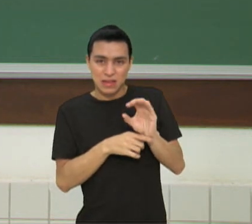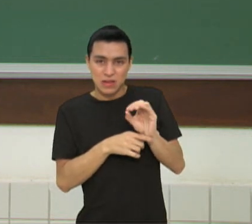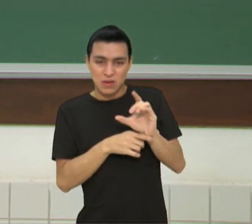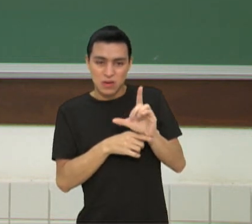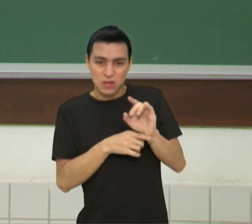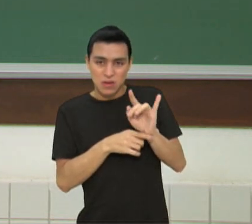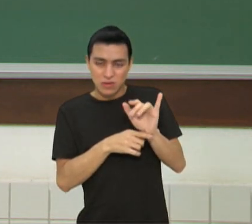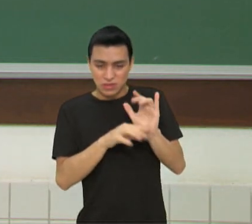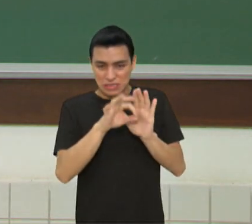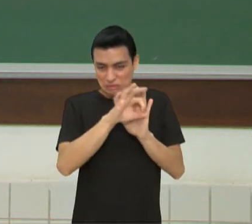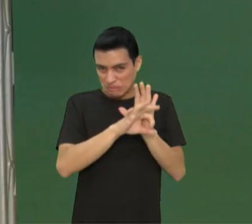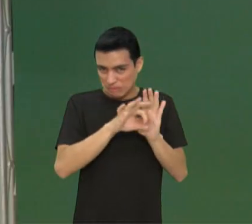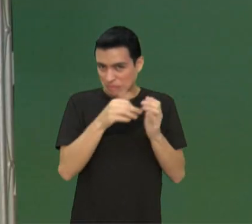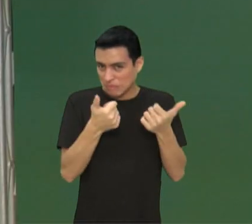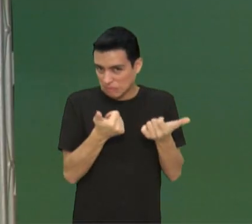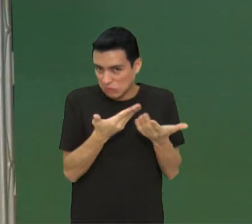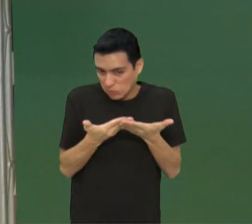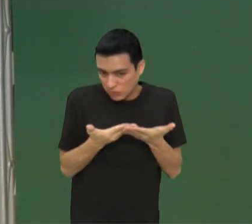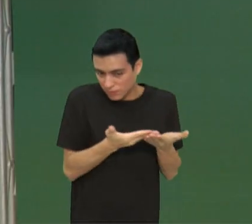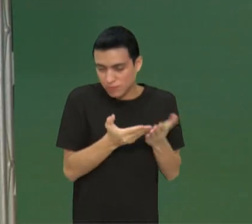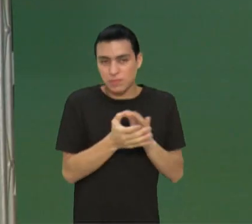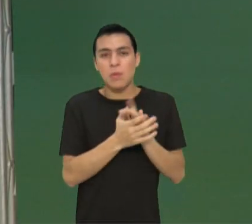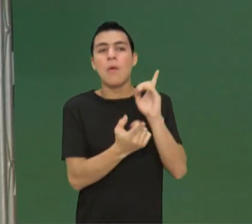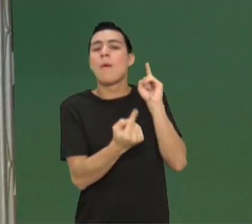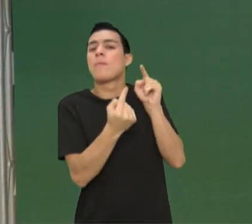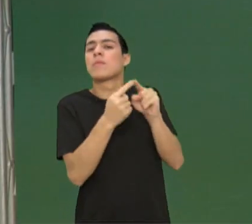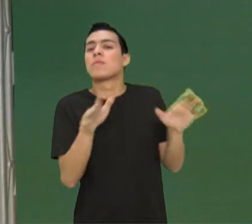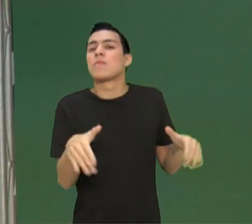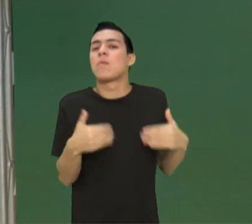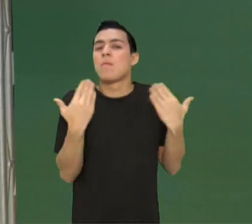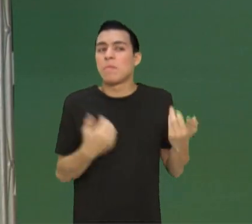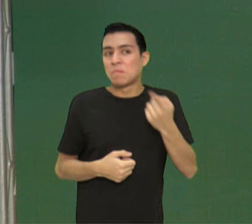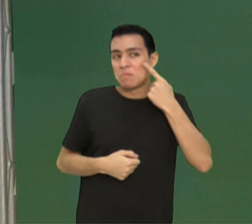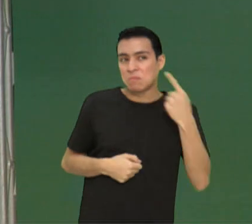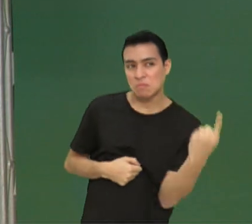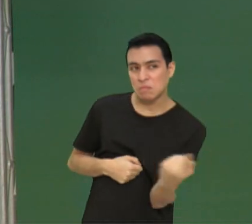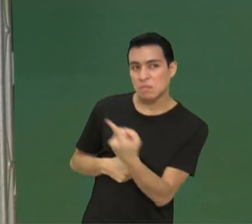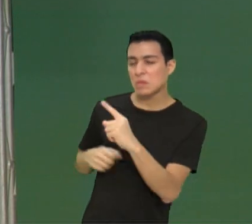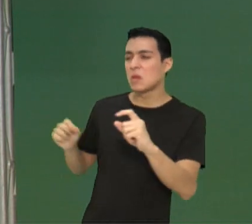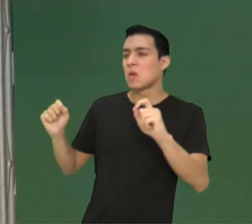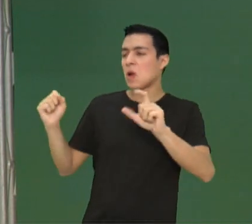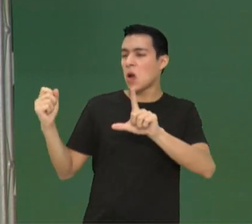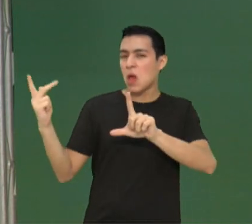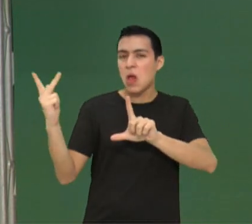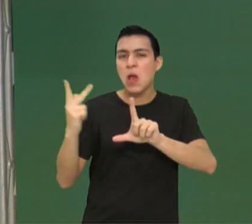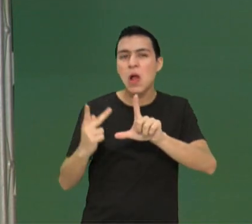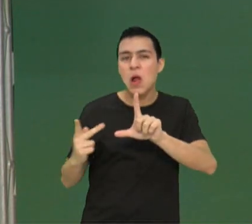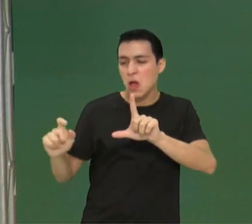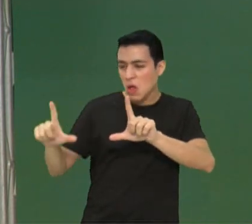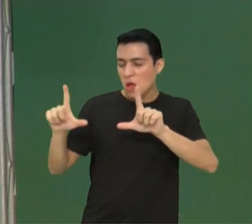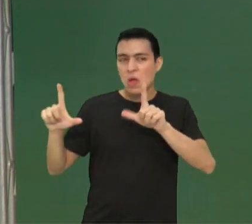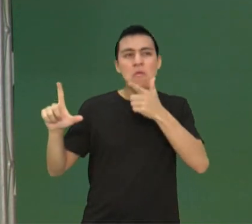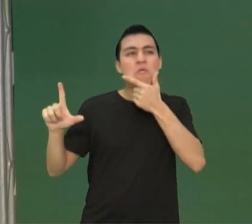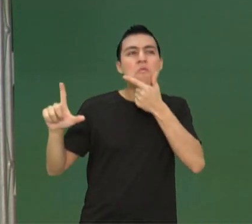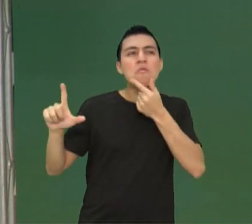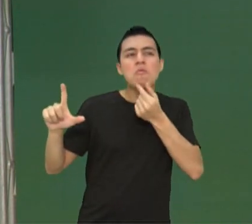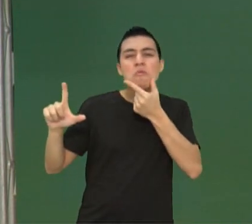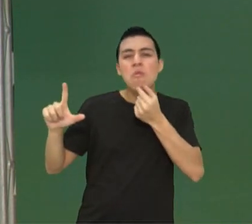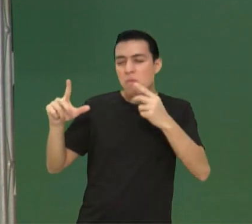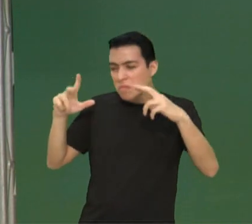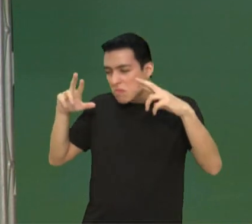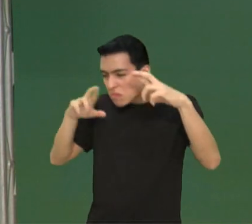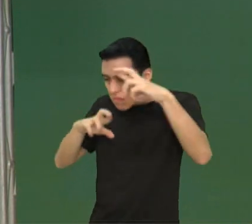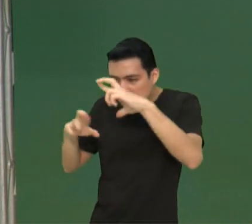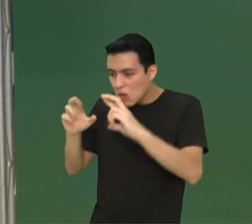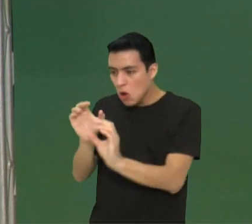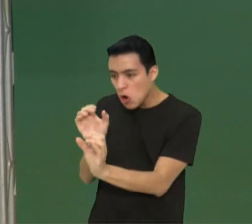Vamos lá, nossos objetivos de hoje. Chega aqui. Aqui no canto, o desenho do que o Robert Hooke observou ao